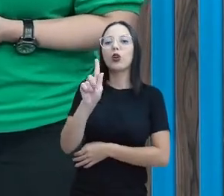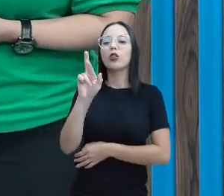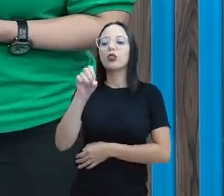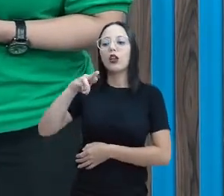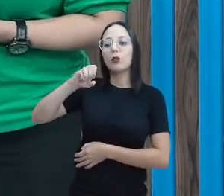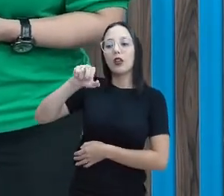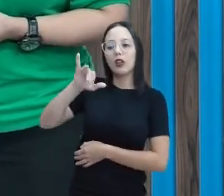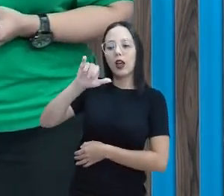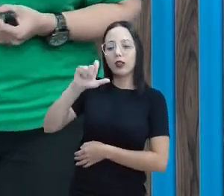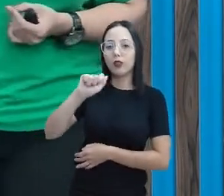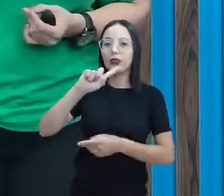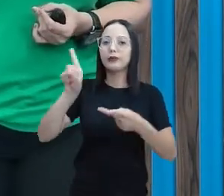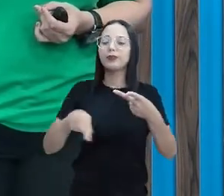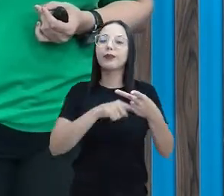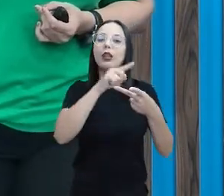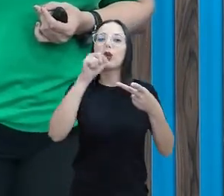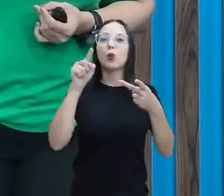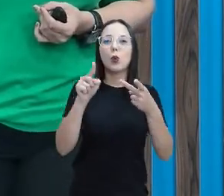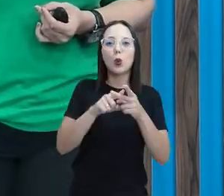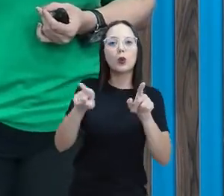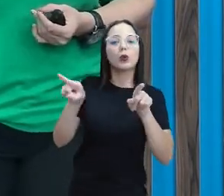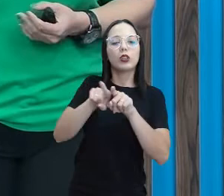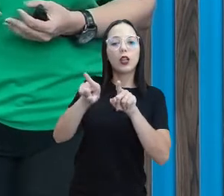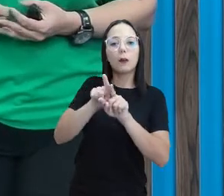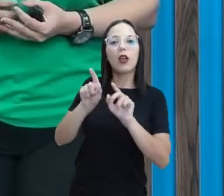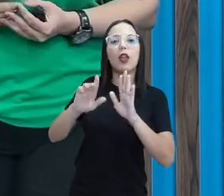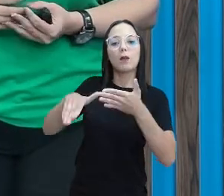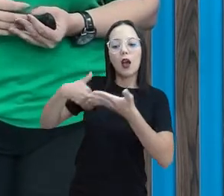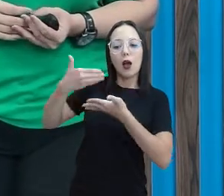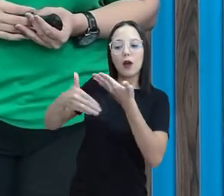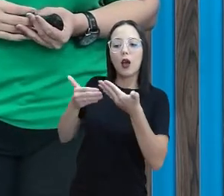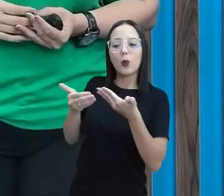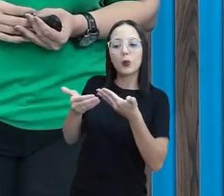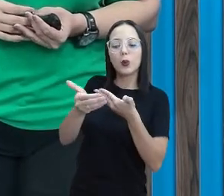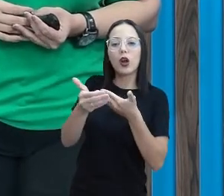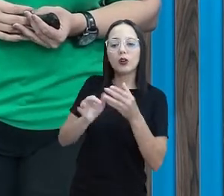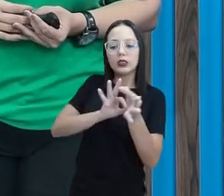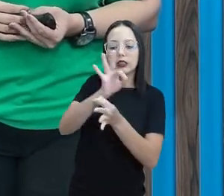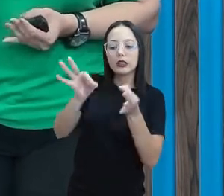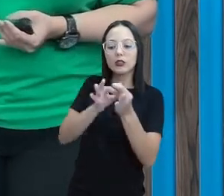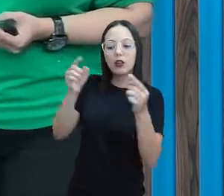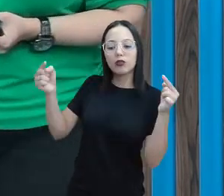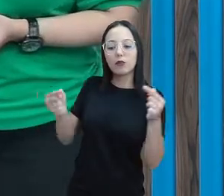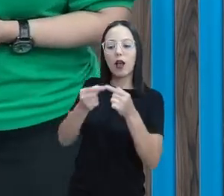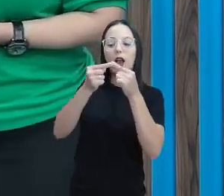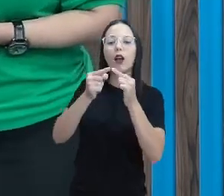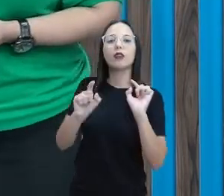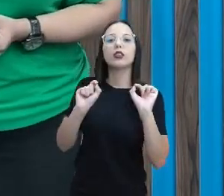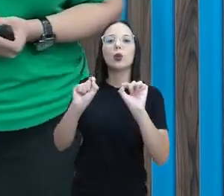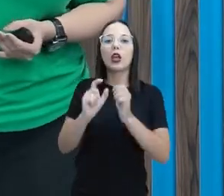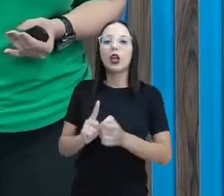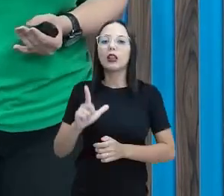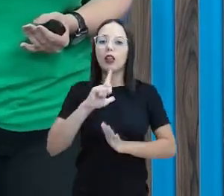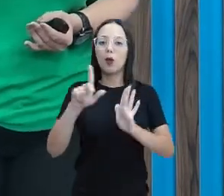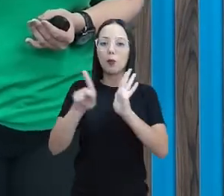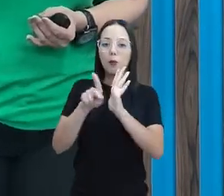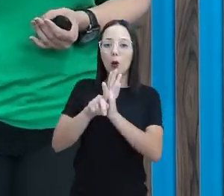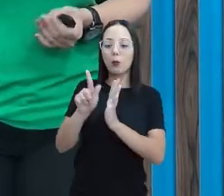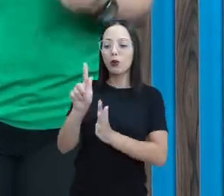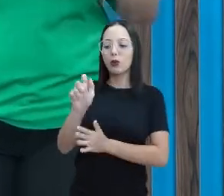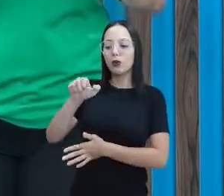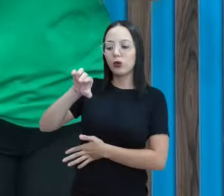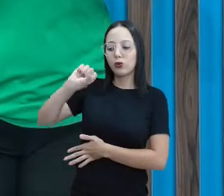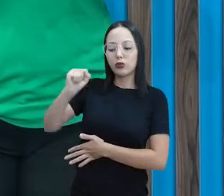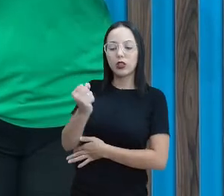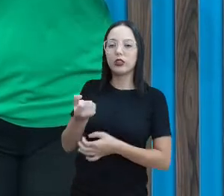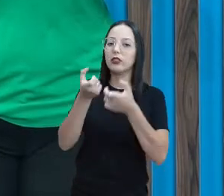tá? E os descendentes, né, que virão a partir dessas células germinativas, eles vão ter o gene de interesse.